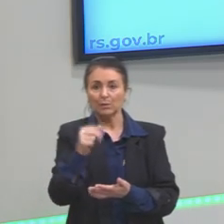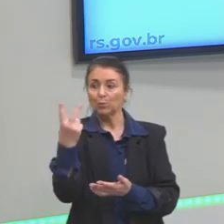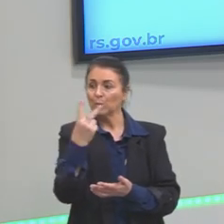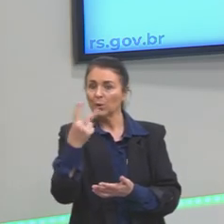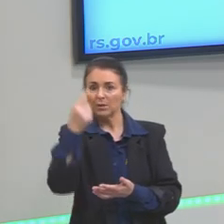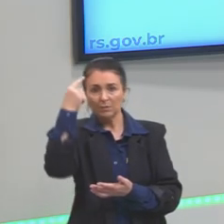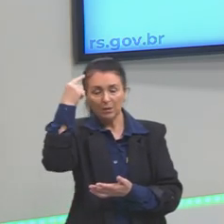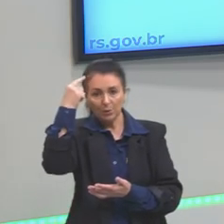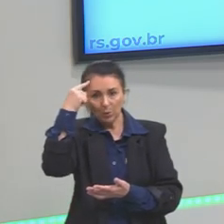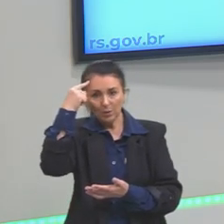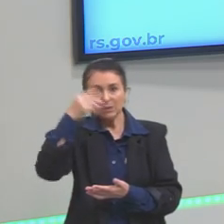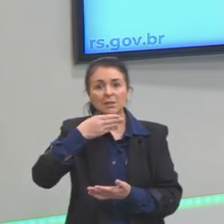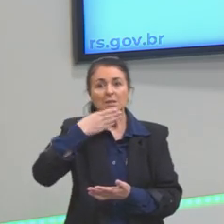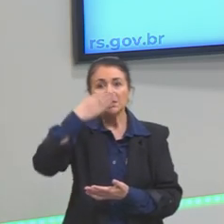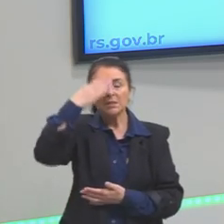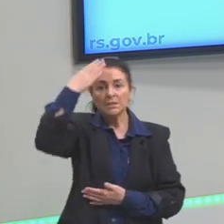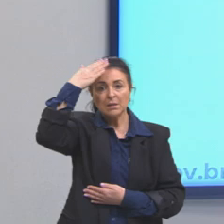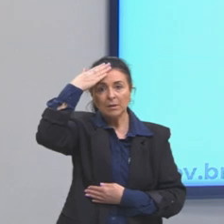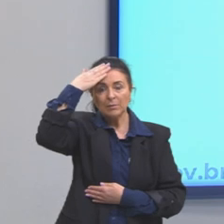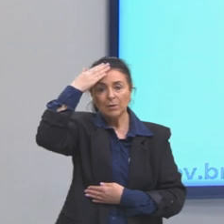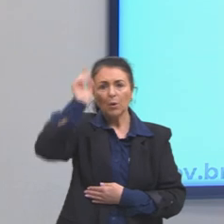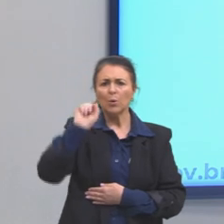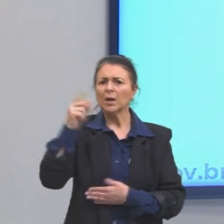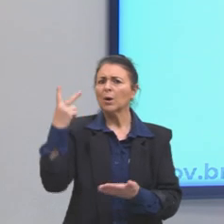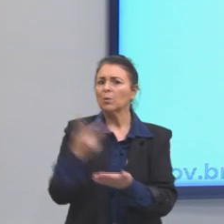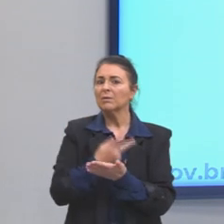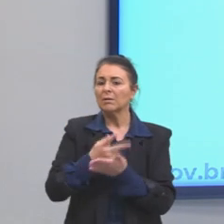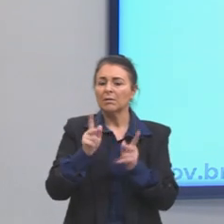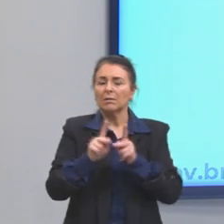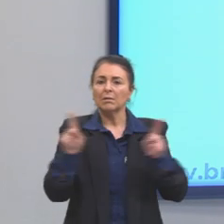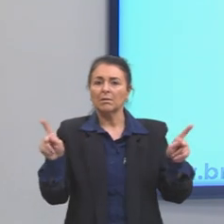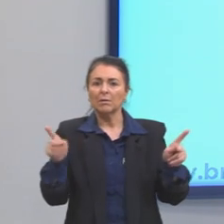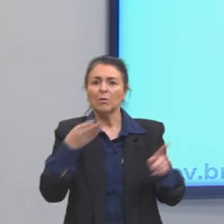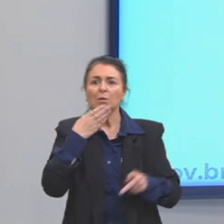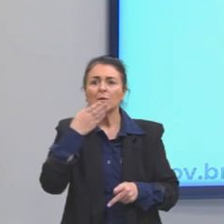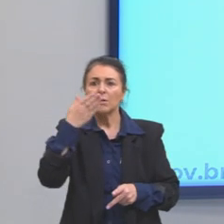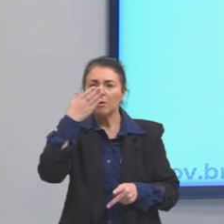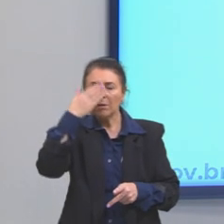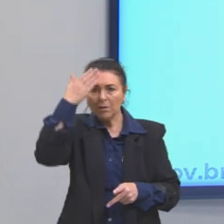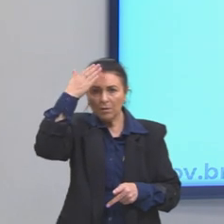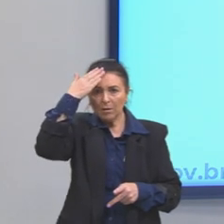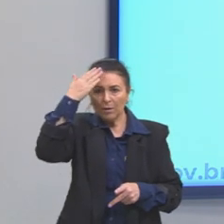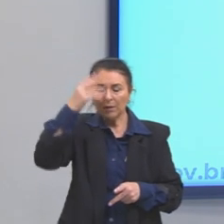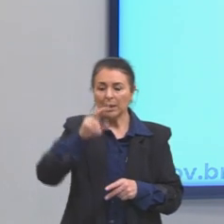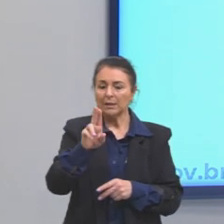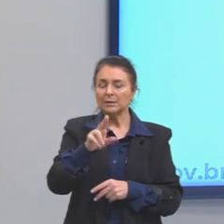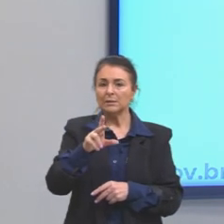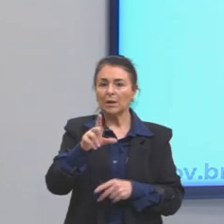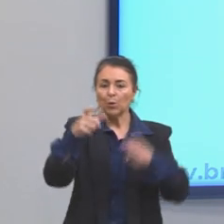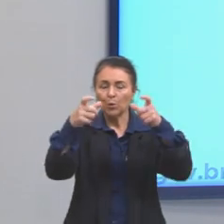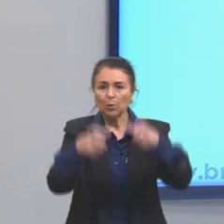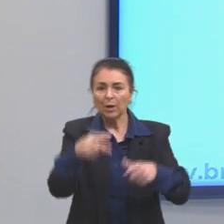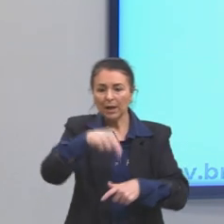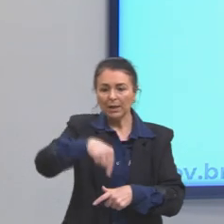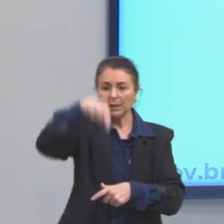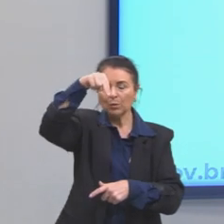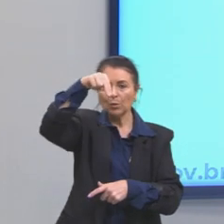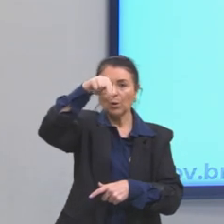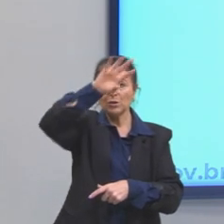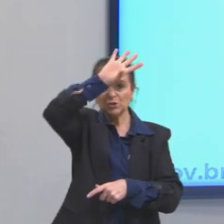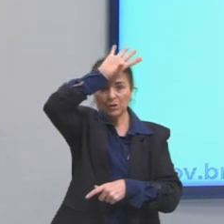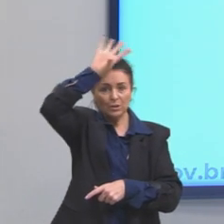islâmicos nesse período o que que acontece não é os islâmicos em vaga em todo o norte também o norte da África